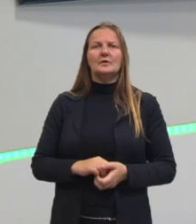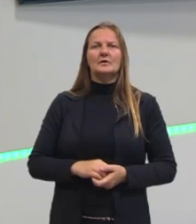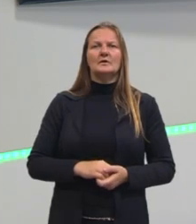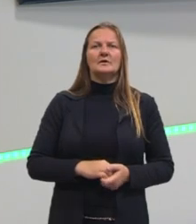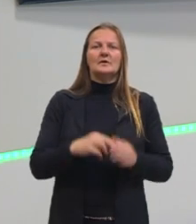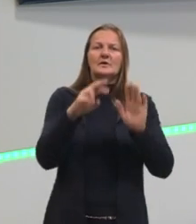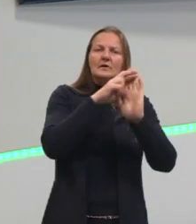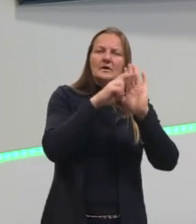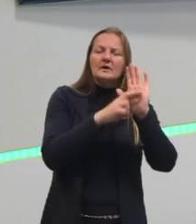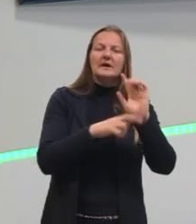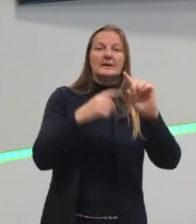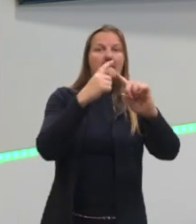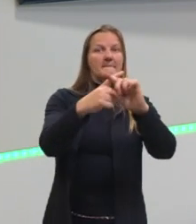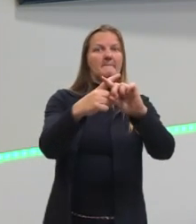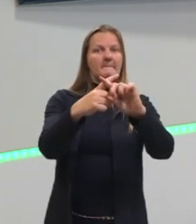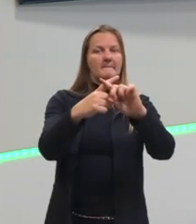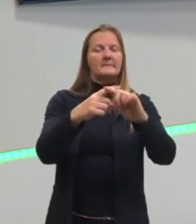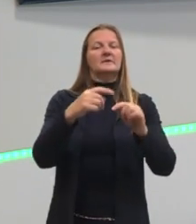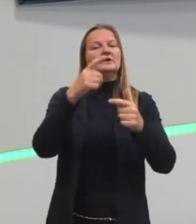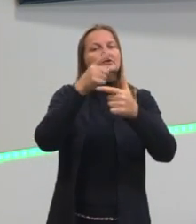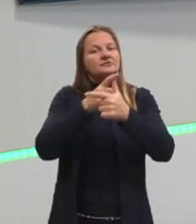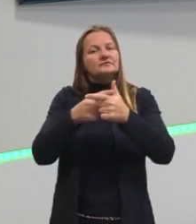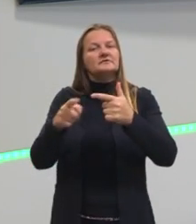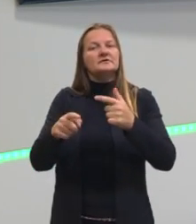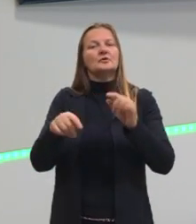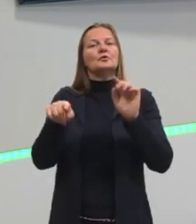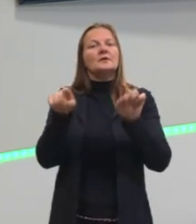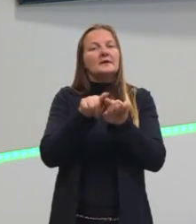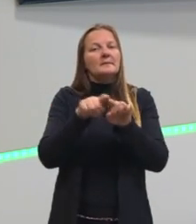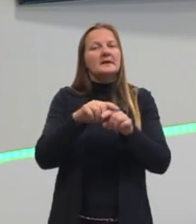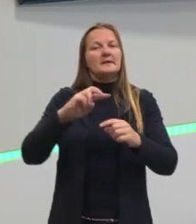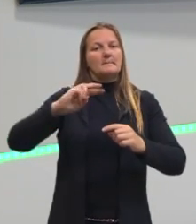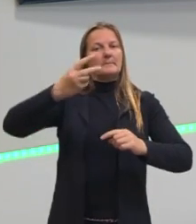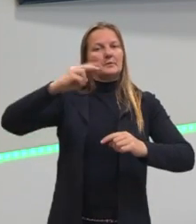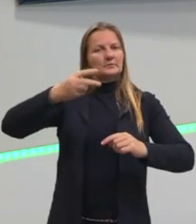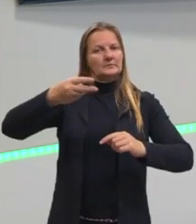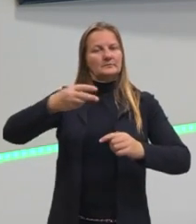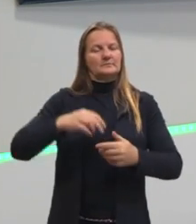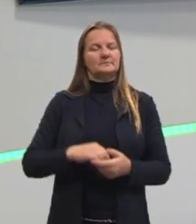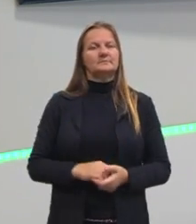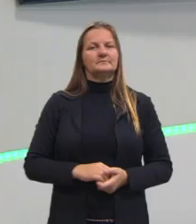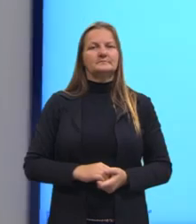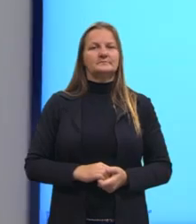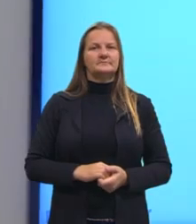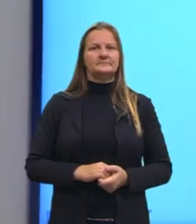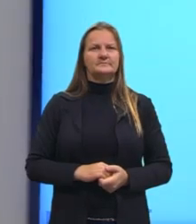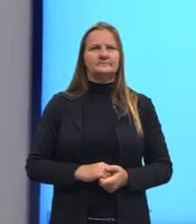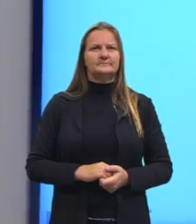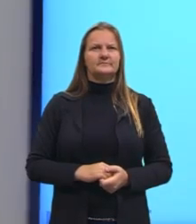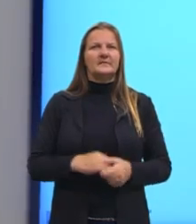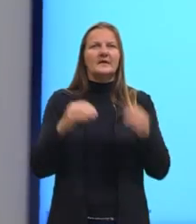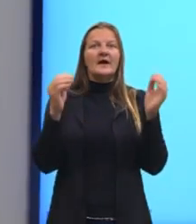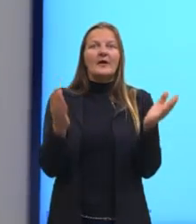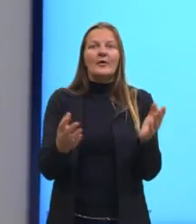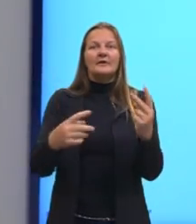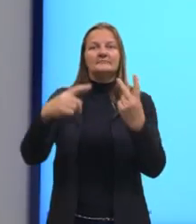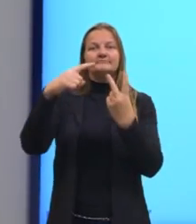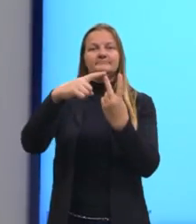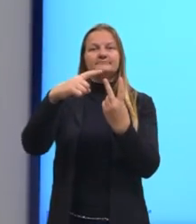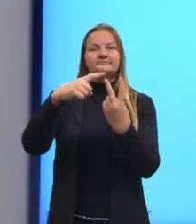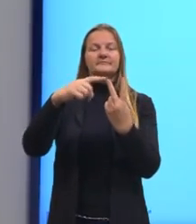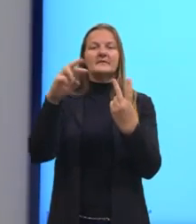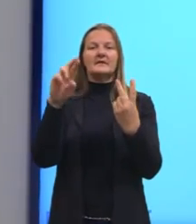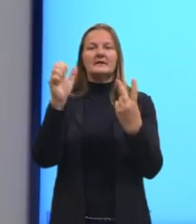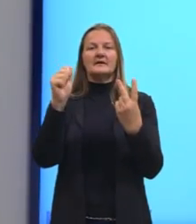as regrinhas da multiplicação da divisão e também da potência tá agora nós temos